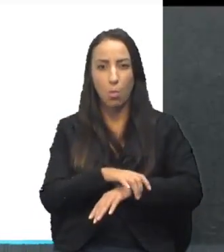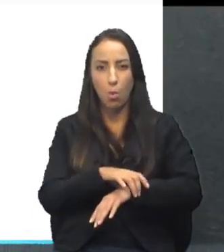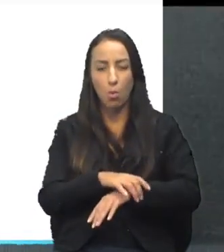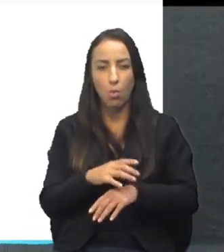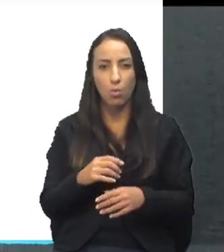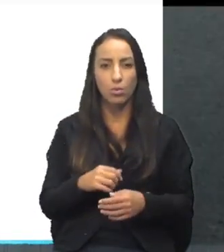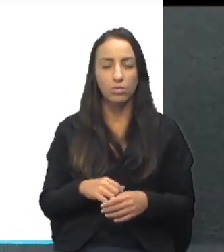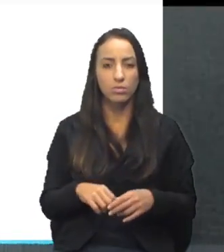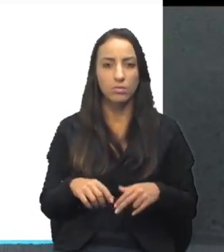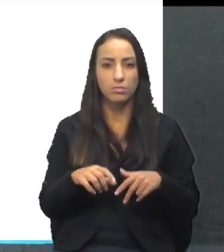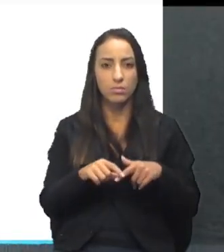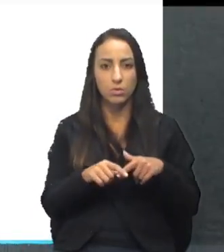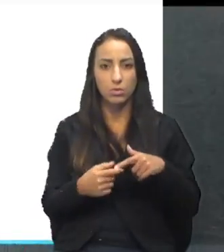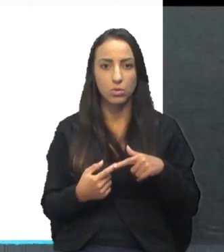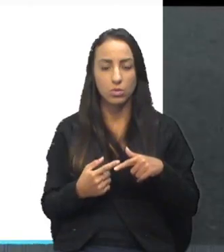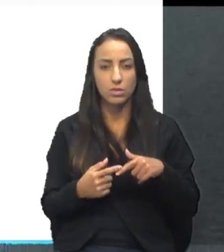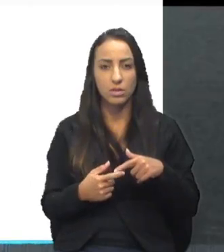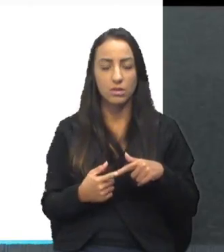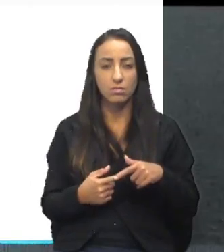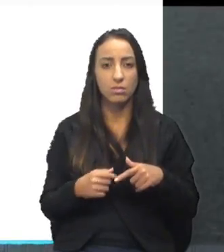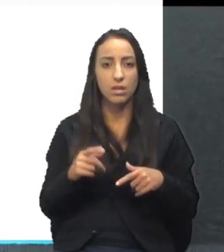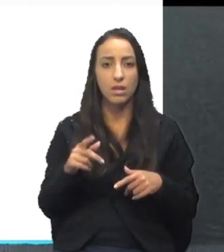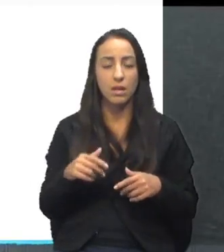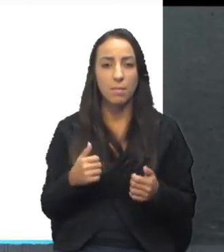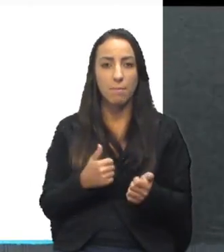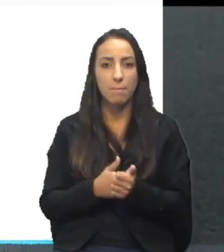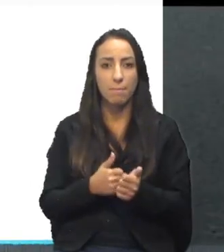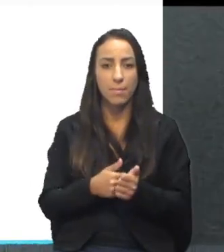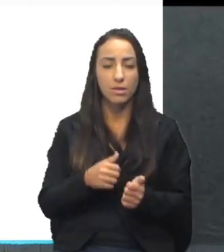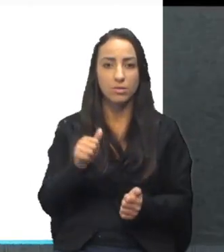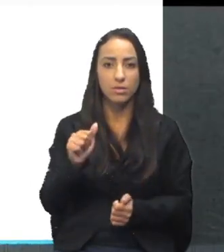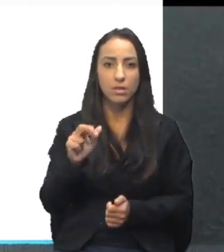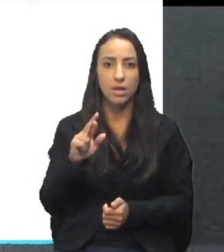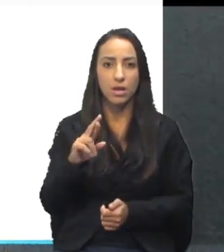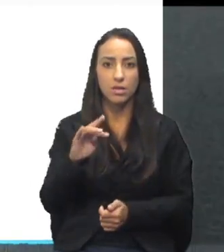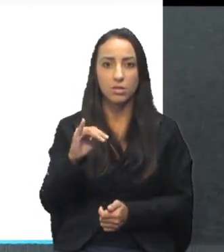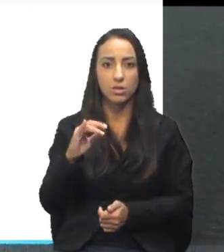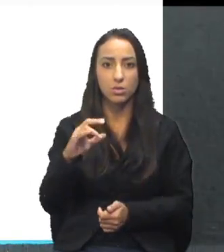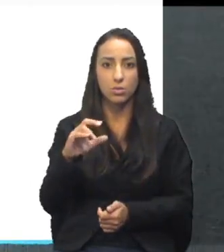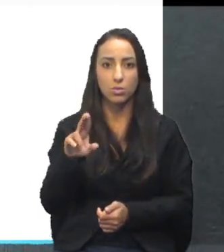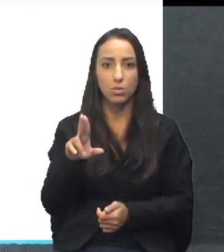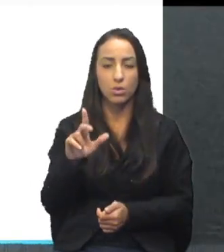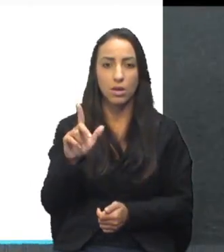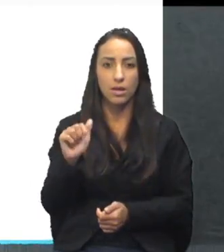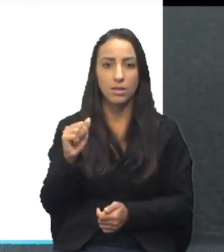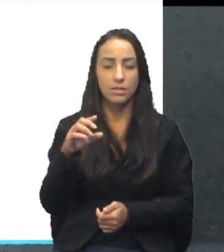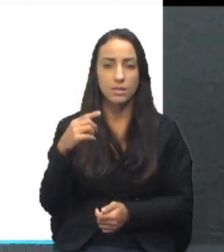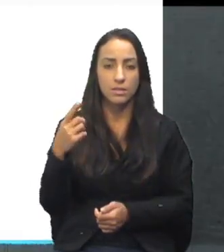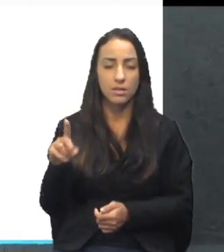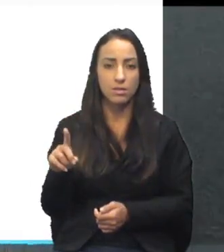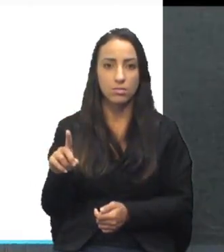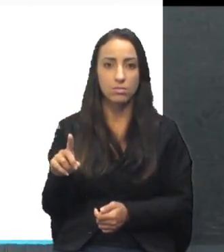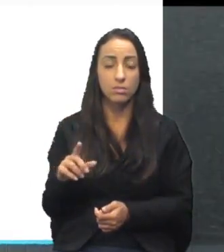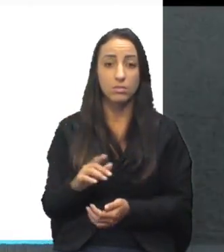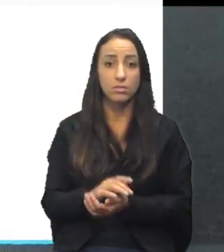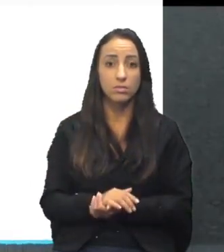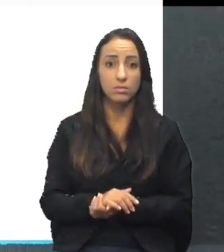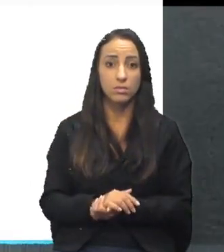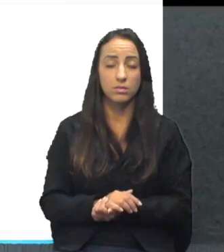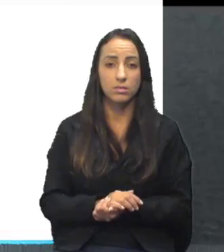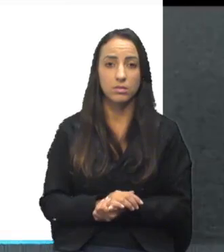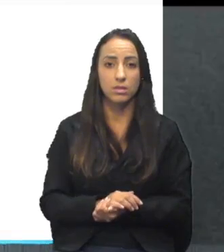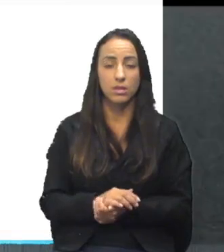tornozelo, é um local próximo de articulação e que, dependendo do curativo, não há